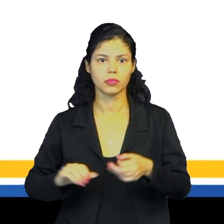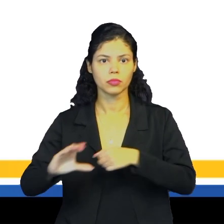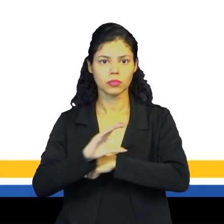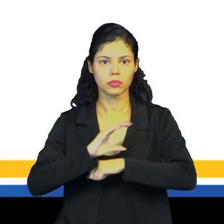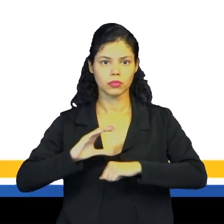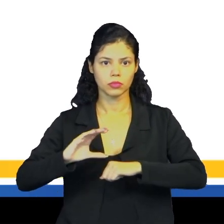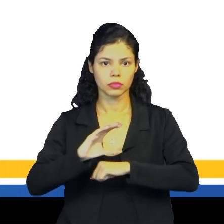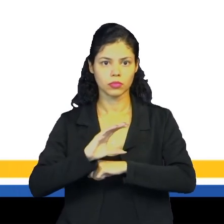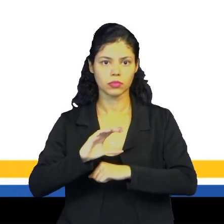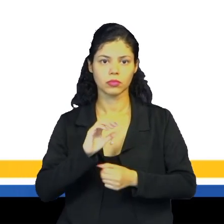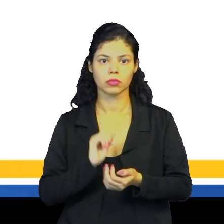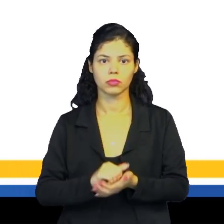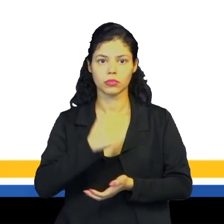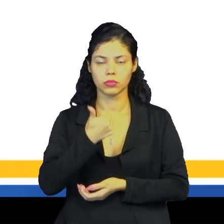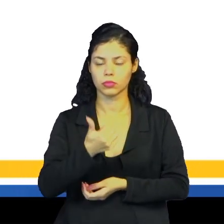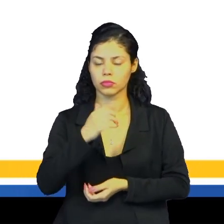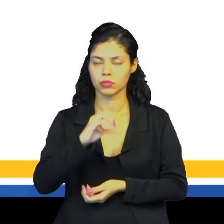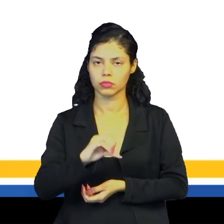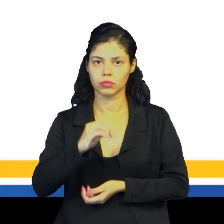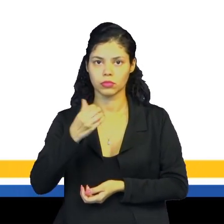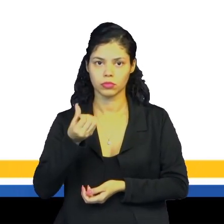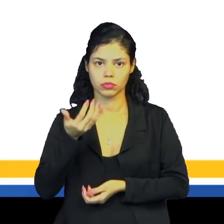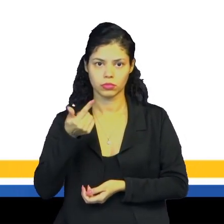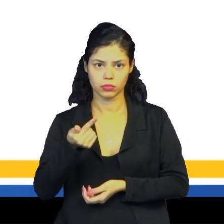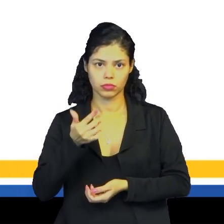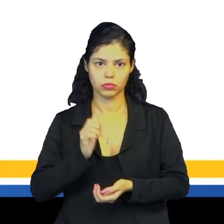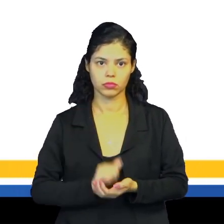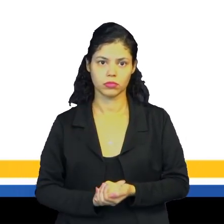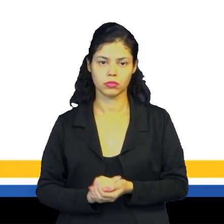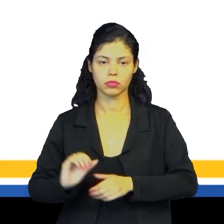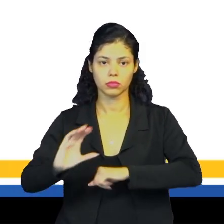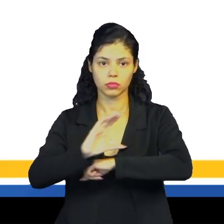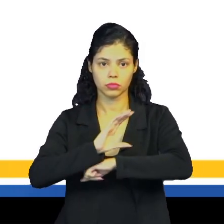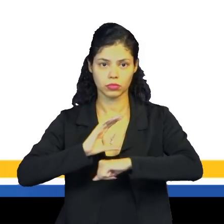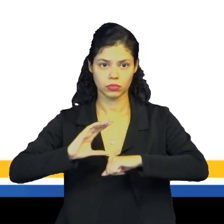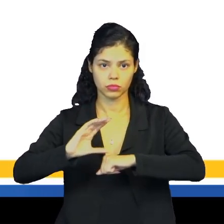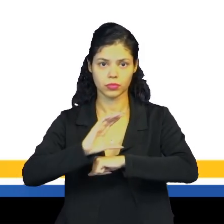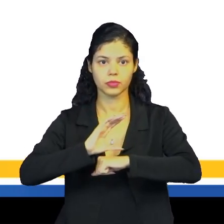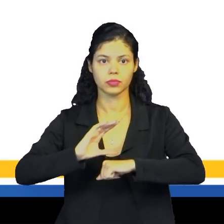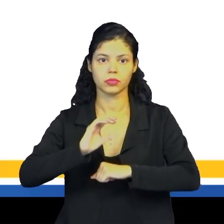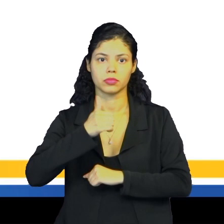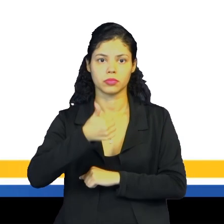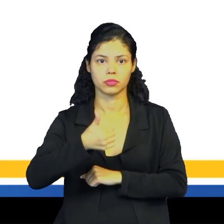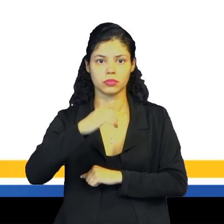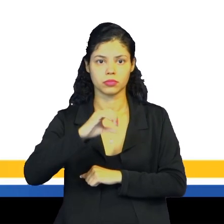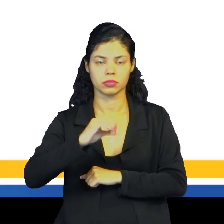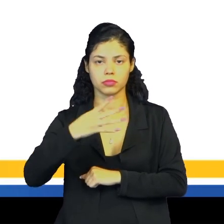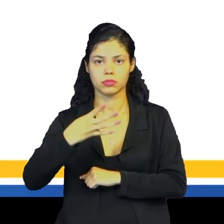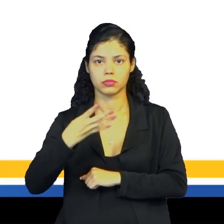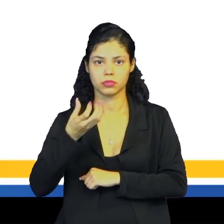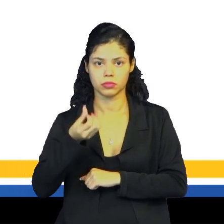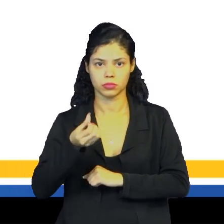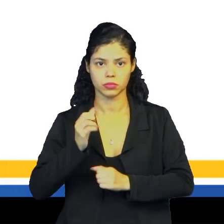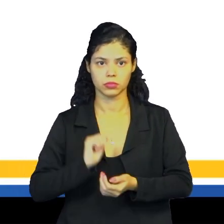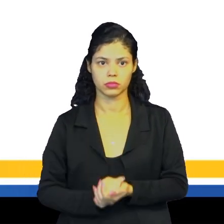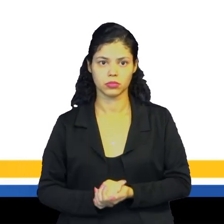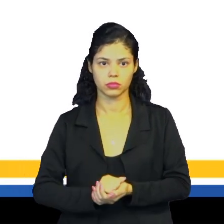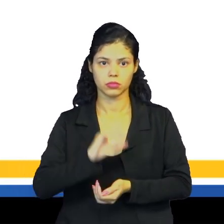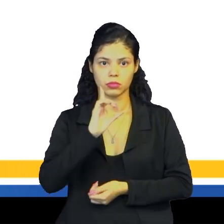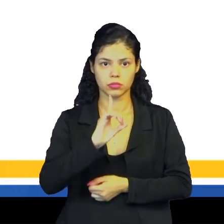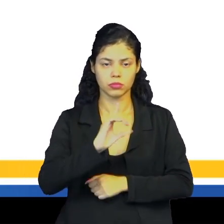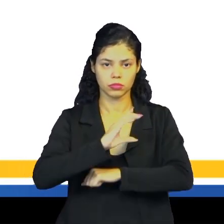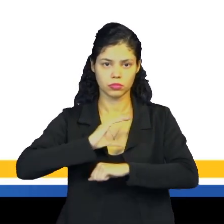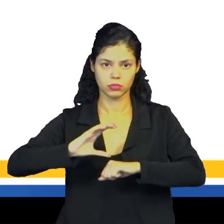1988, letra B, Constituição de 1967, letra C, Constituição de